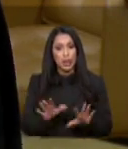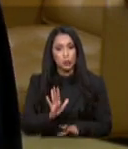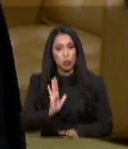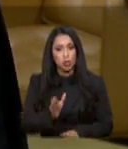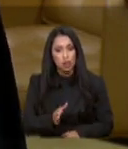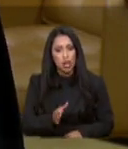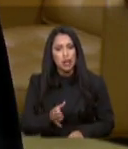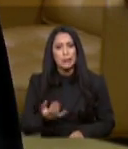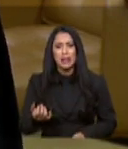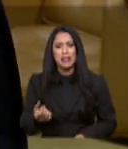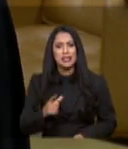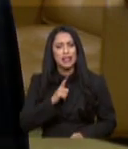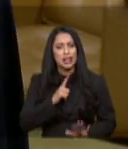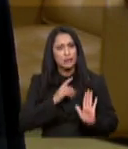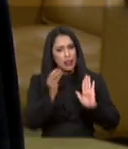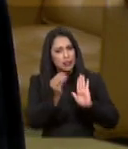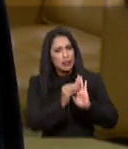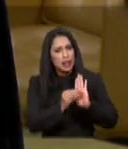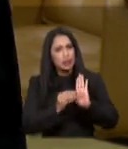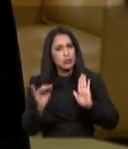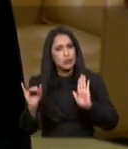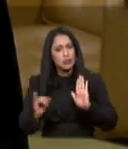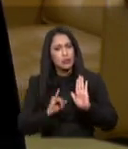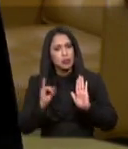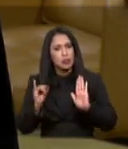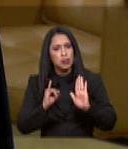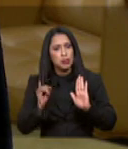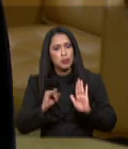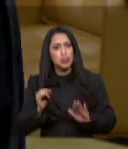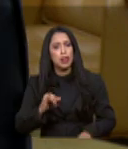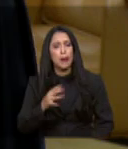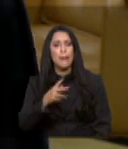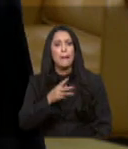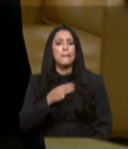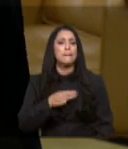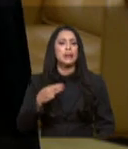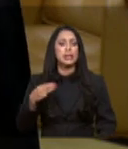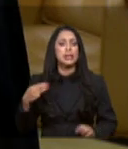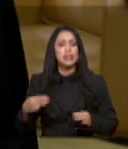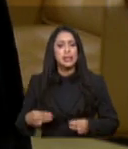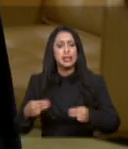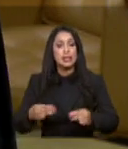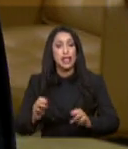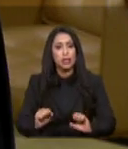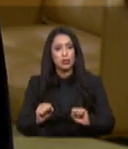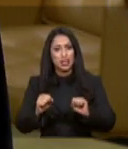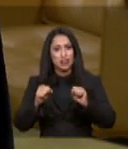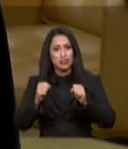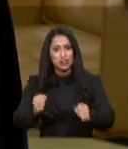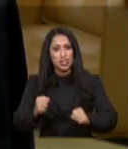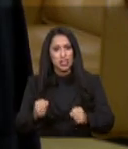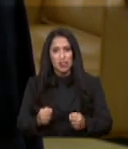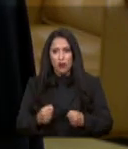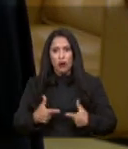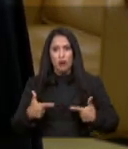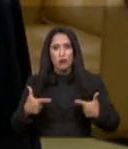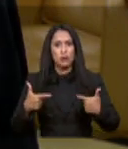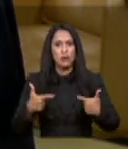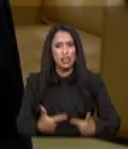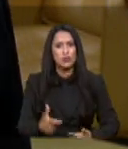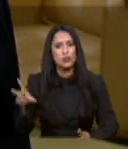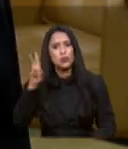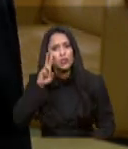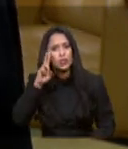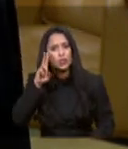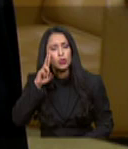tem muitos dados interessantes. Sob a coordenação do Ministério da Defesa, a operação traduziu um gigantesco esforço histórico de alocação